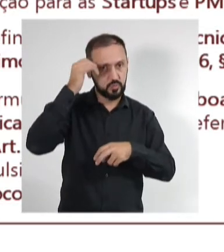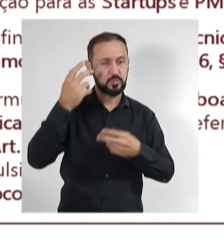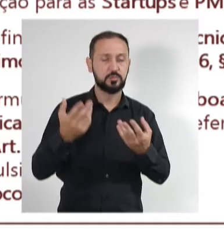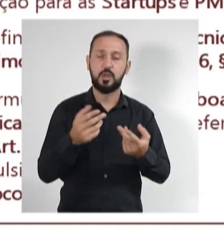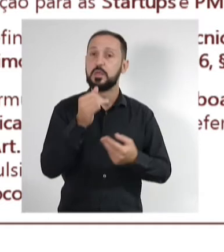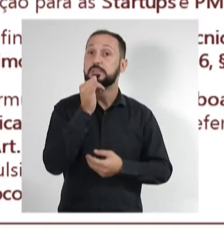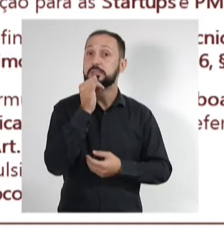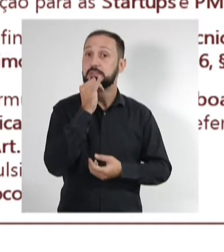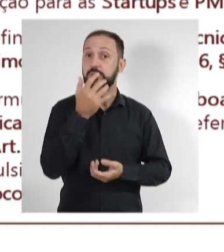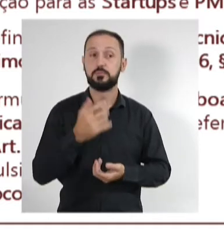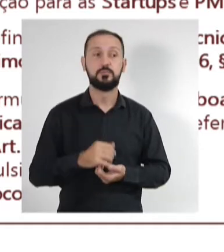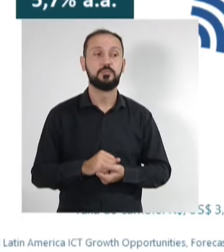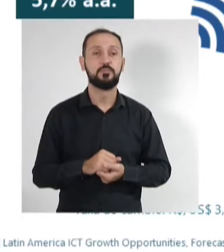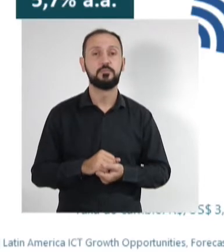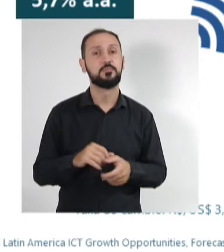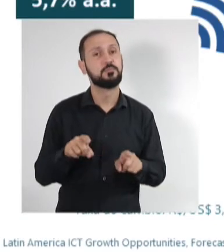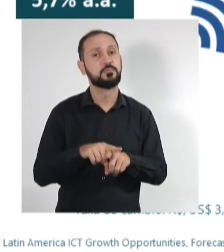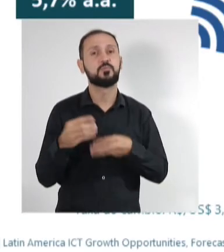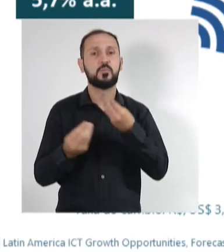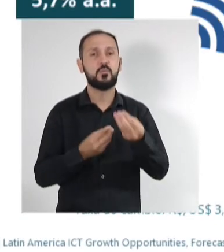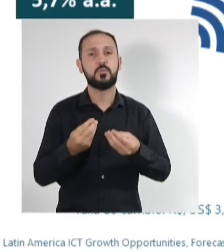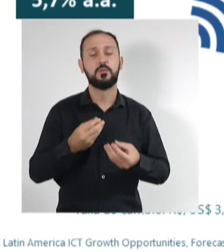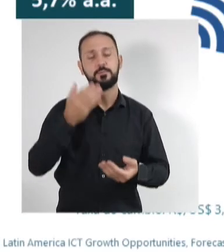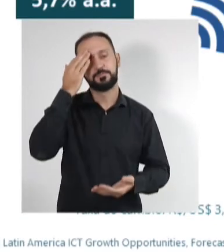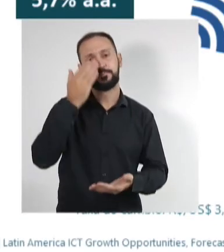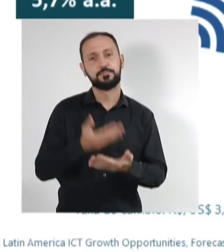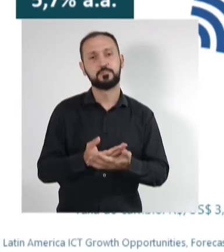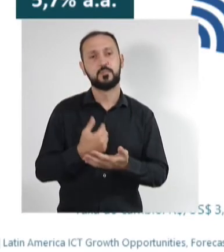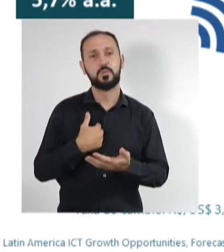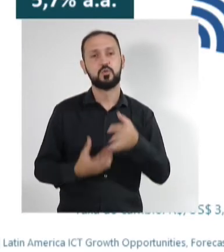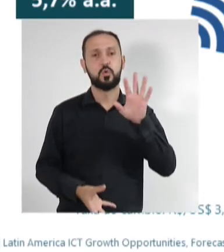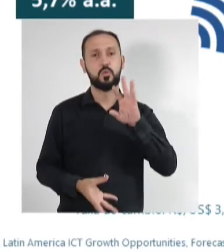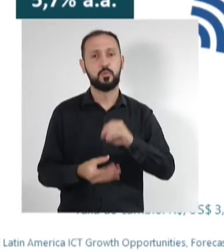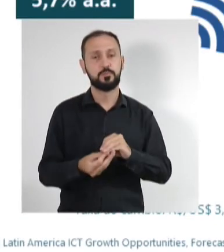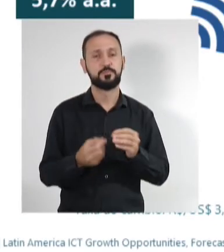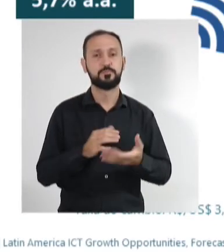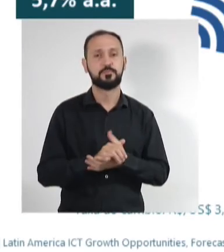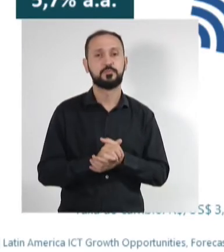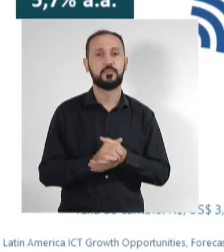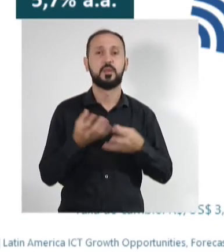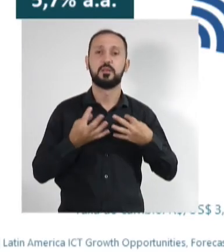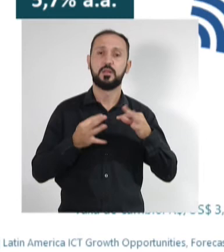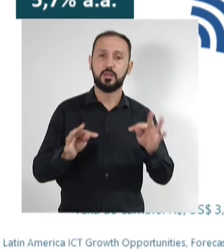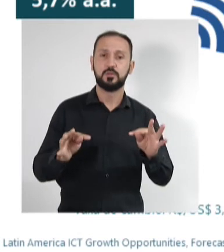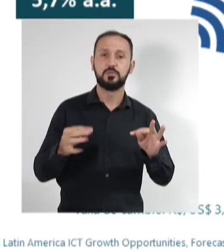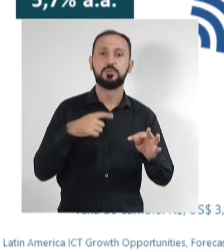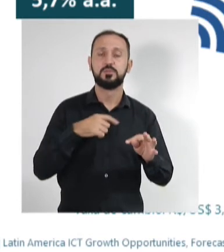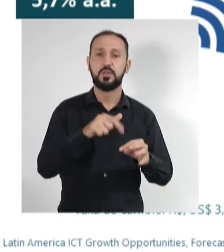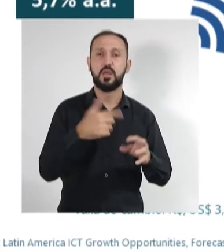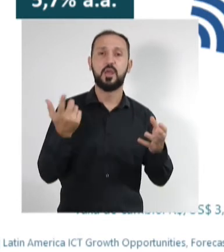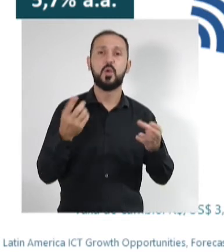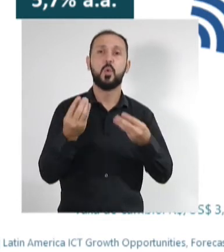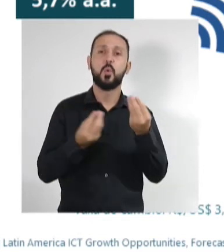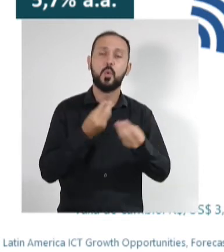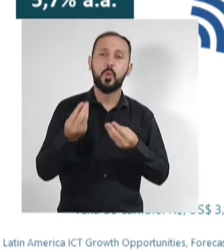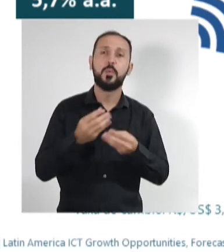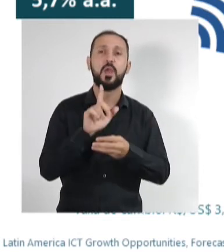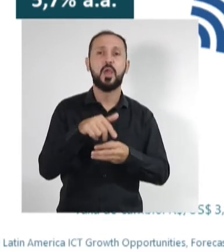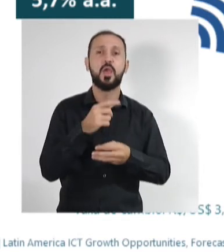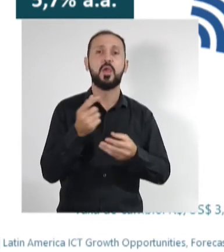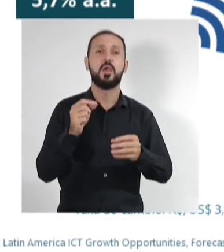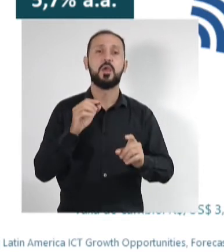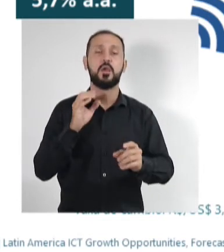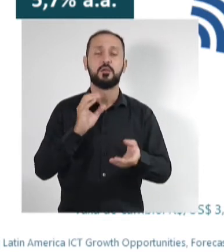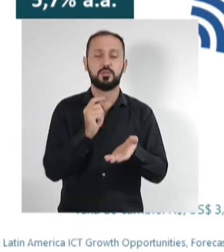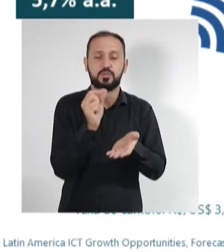um exemplo, e alto grau de conformidade. E aqui eu vou terminar as tecnologias de transformação digital. Esses são os investimentos que são esperados